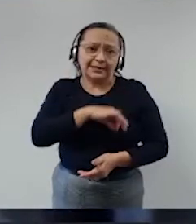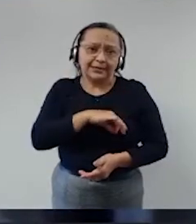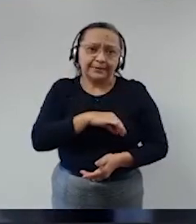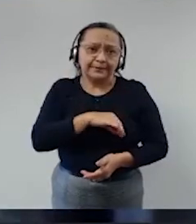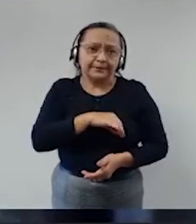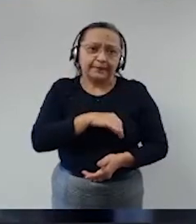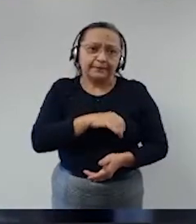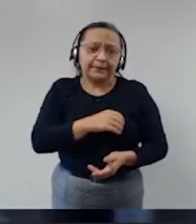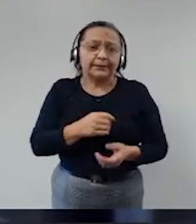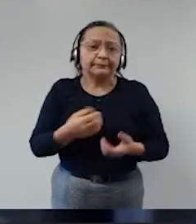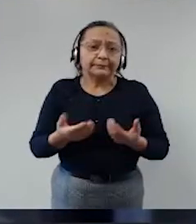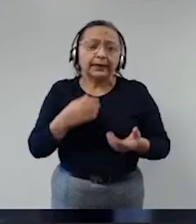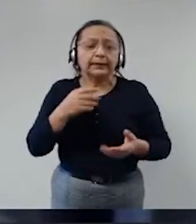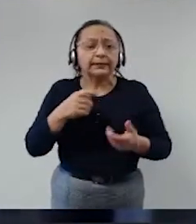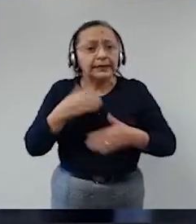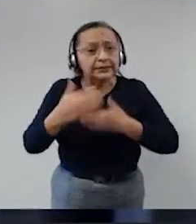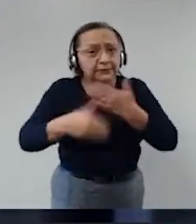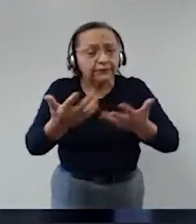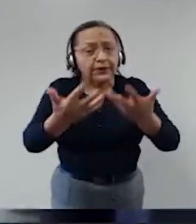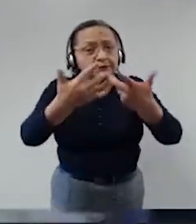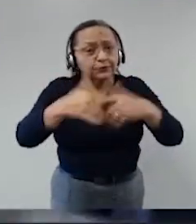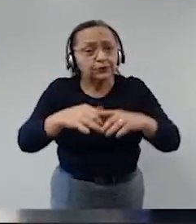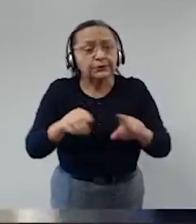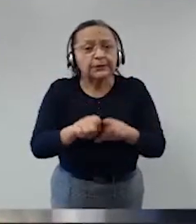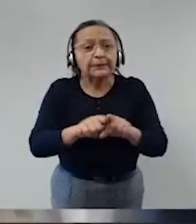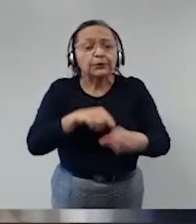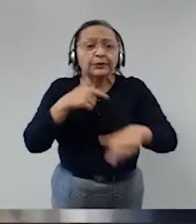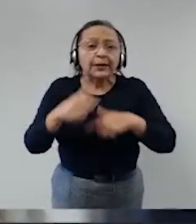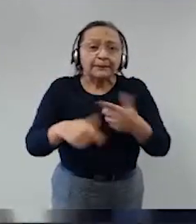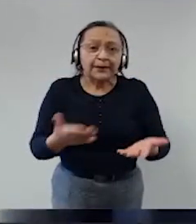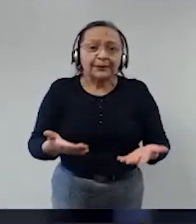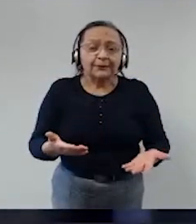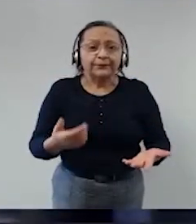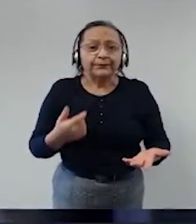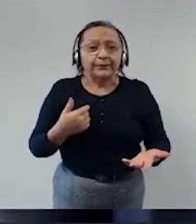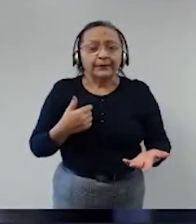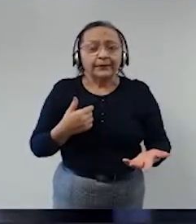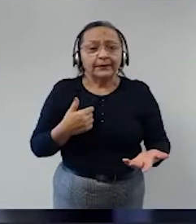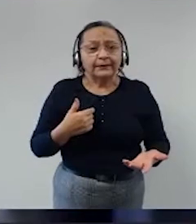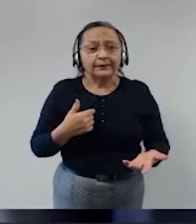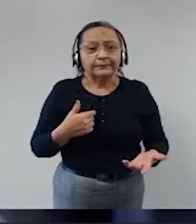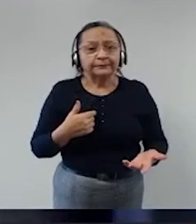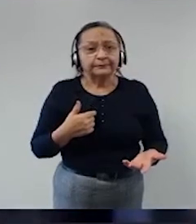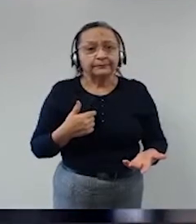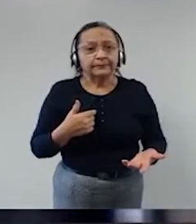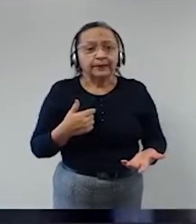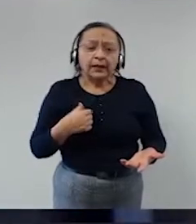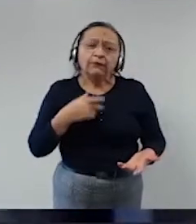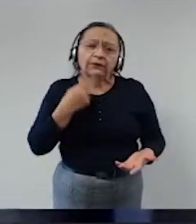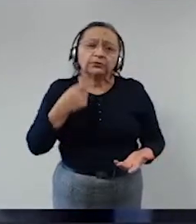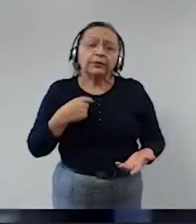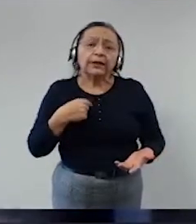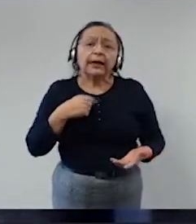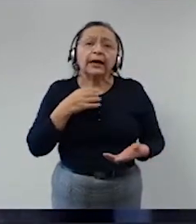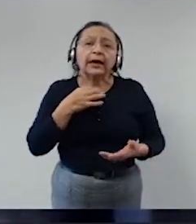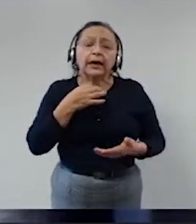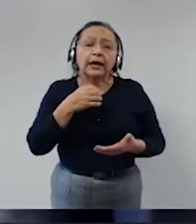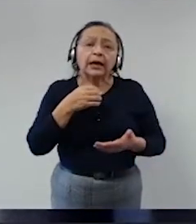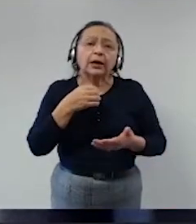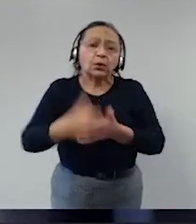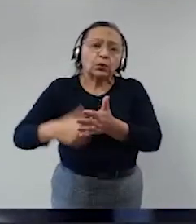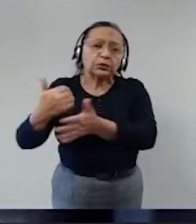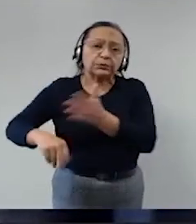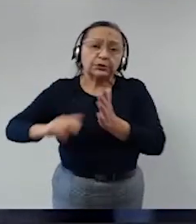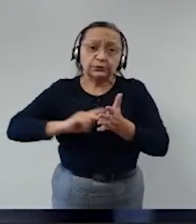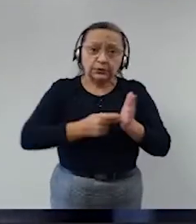funções e prerrogativas. Estou me referindo a contribuição sindical, outrora